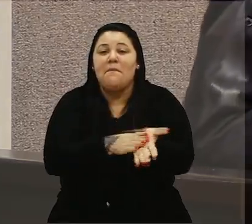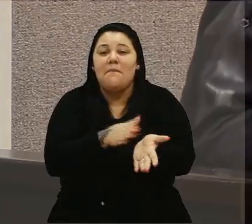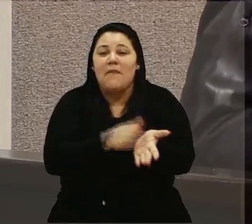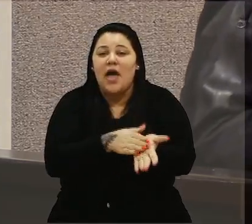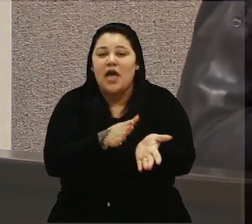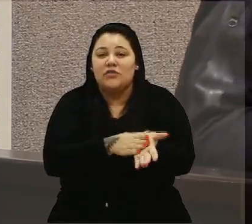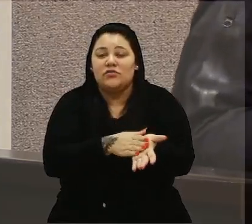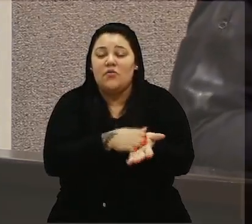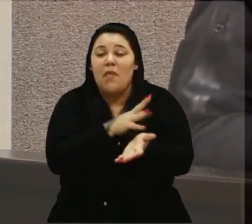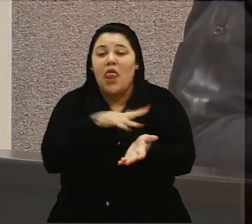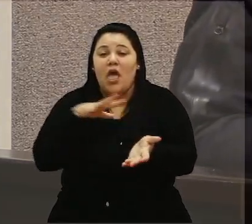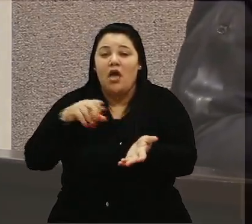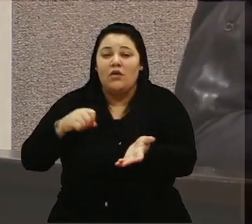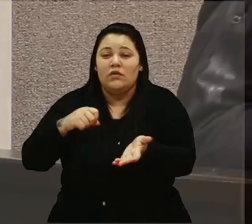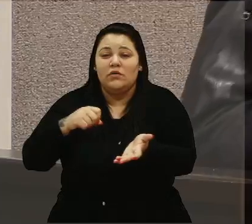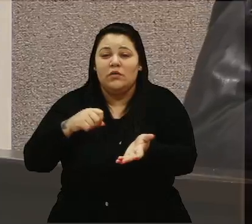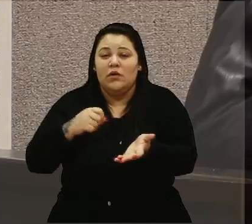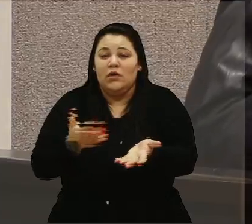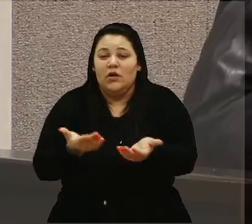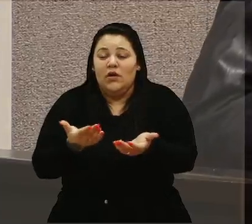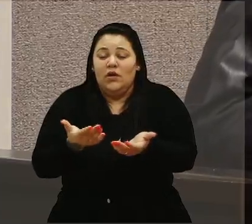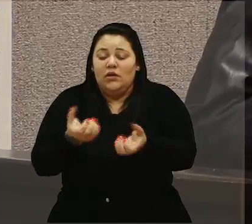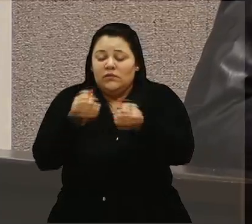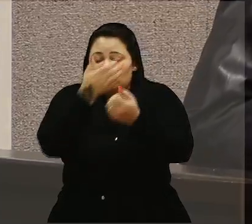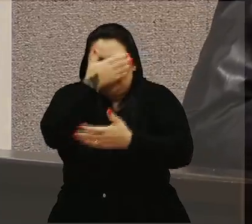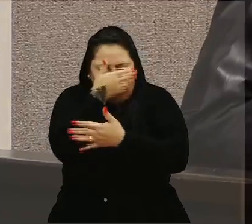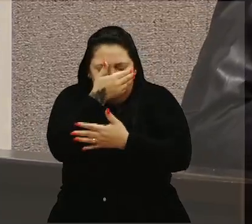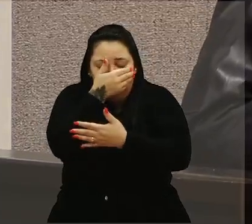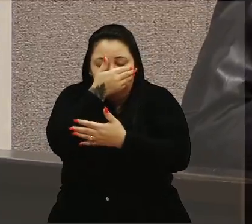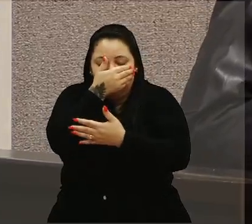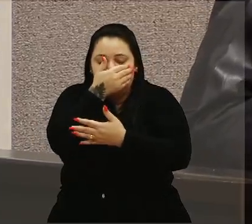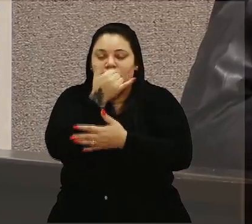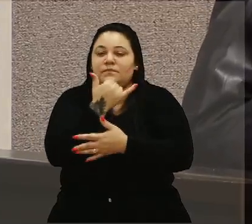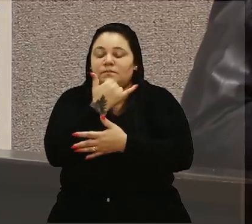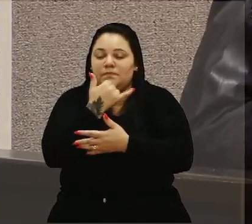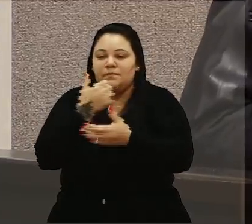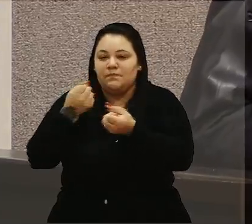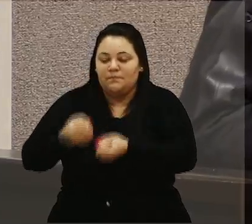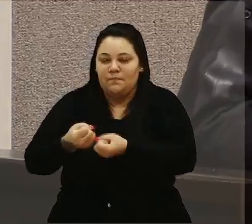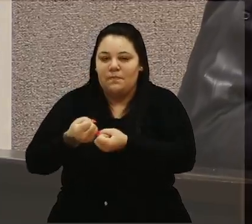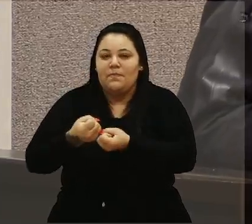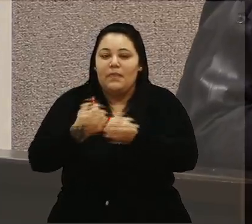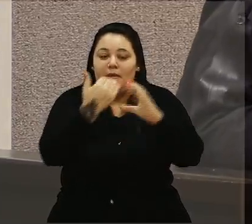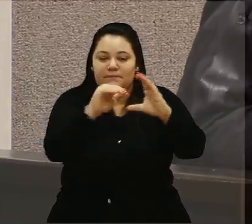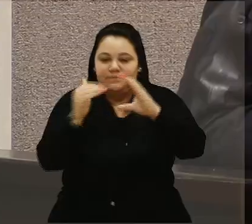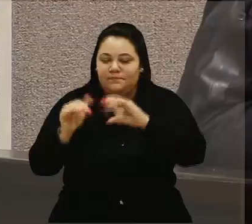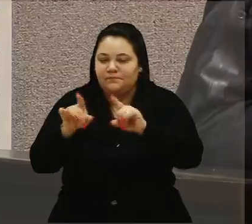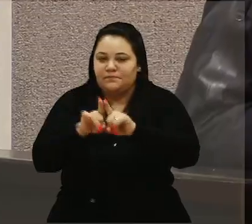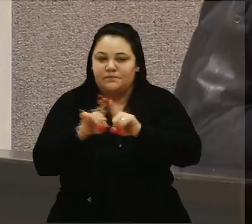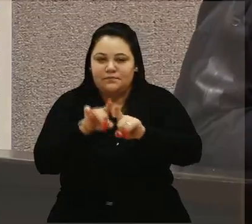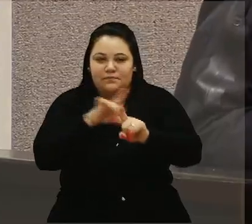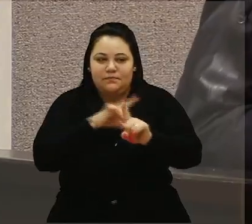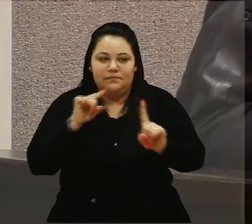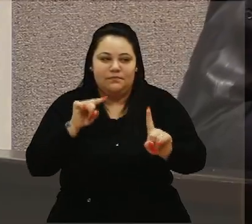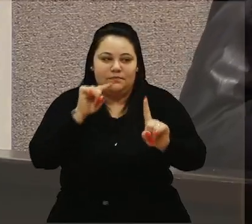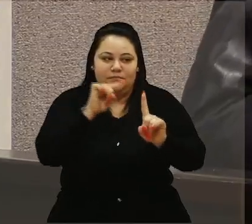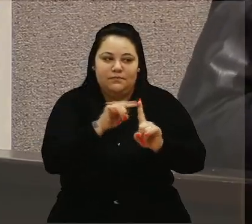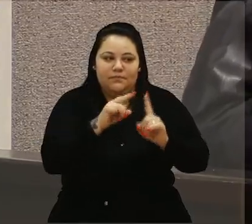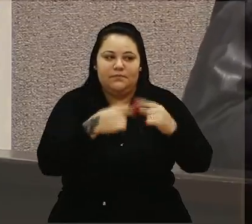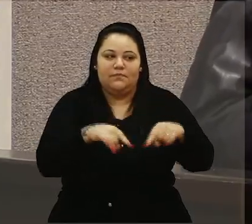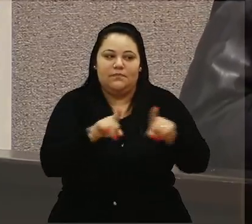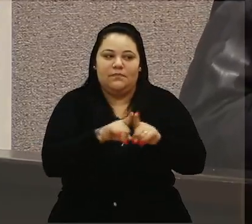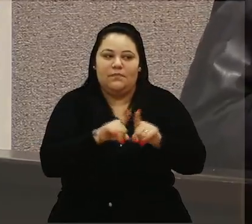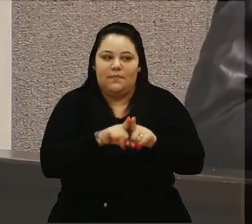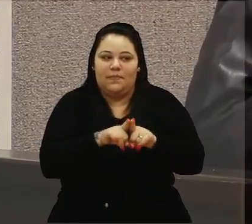das toneladas que foram enviadas para lá e de quanto Israel teve que segurar dessa ajuda humanitária, tendo em vista estar sendo feito chantagem. É